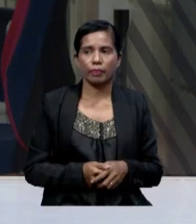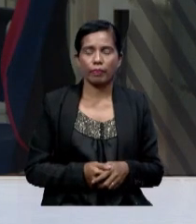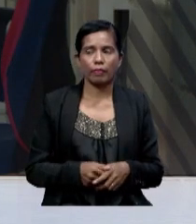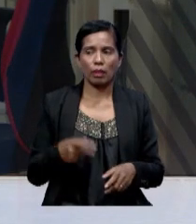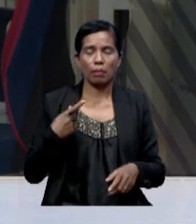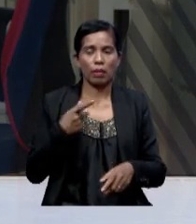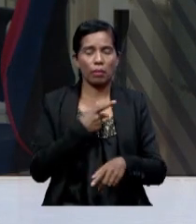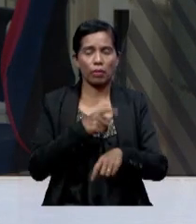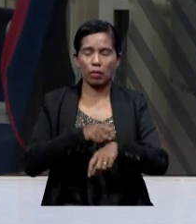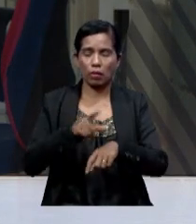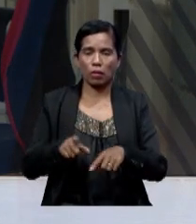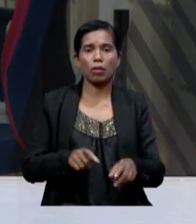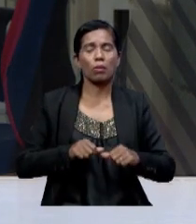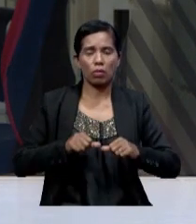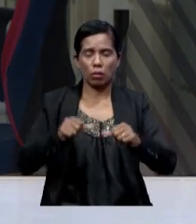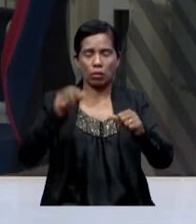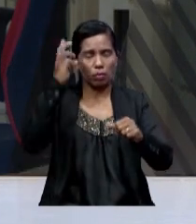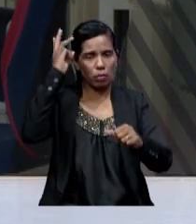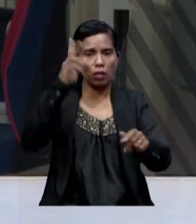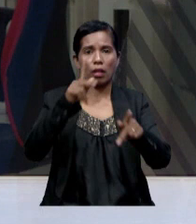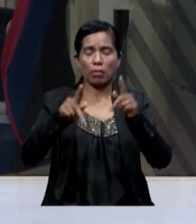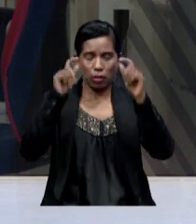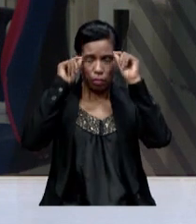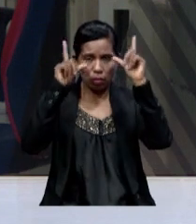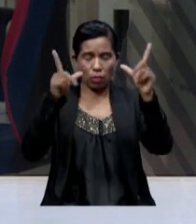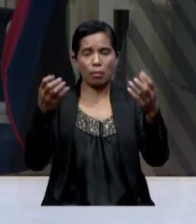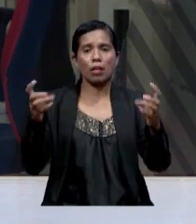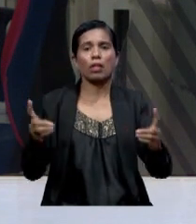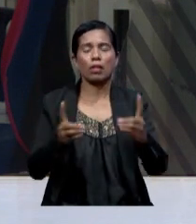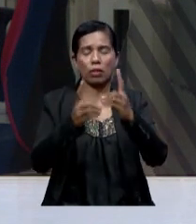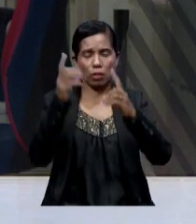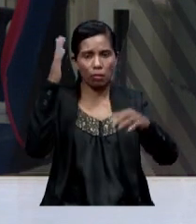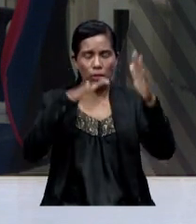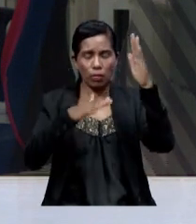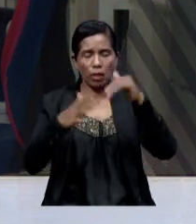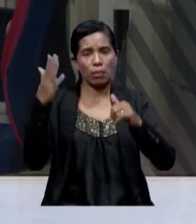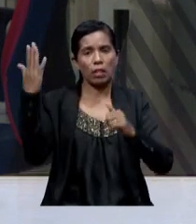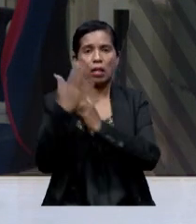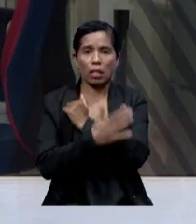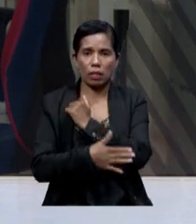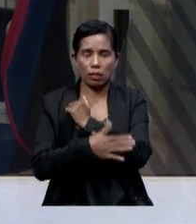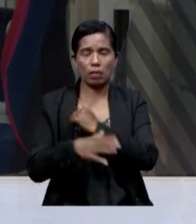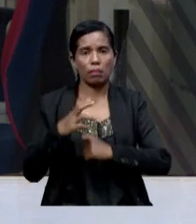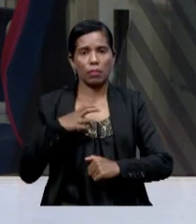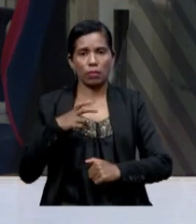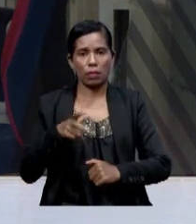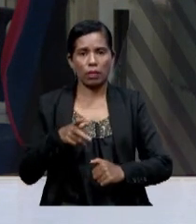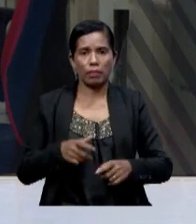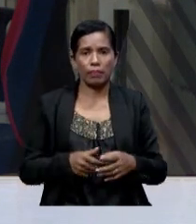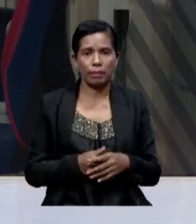Parlamento Nasional continua preocupa ho Timor-Leste siranebe hasor problema iha Portugal.